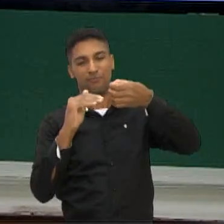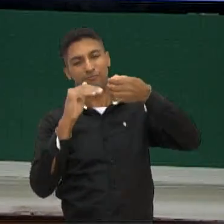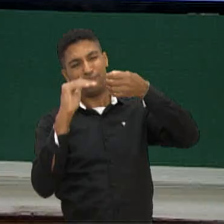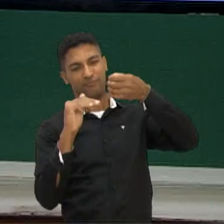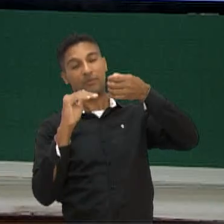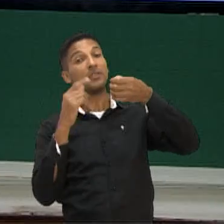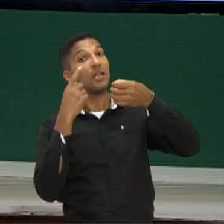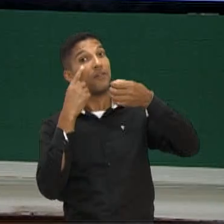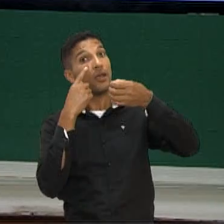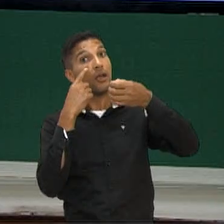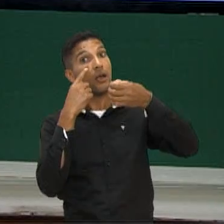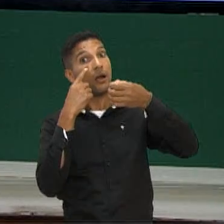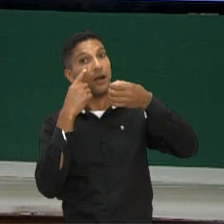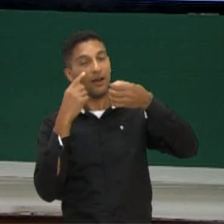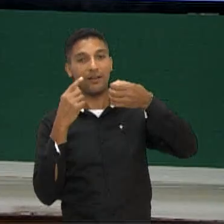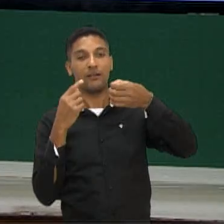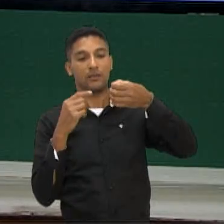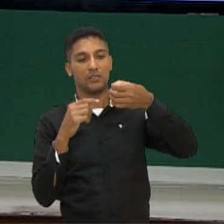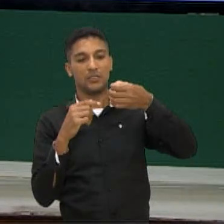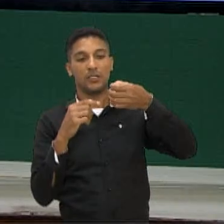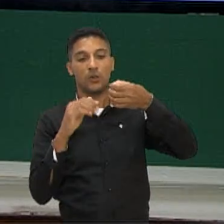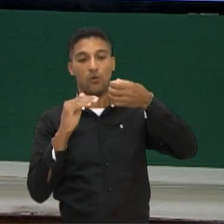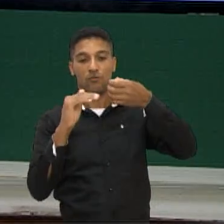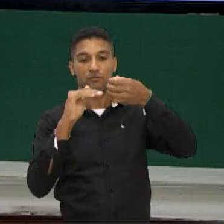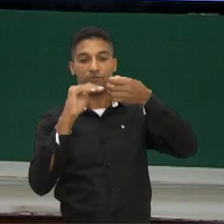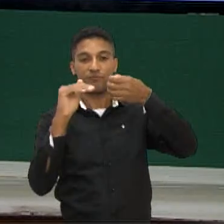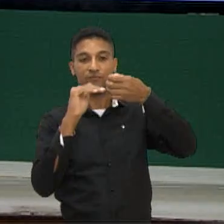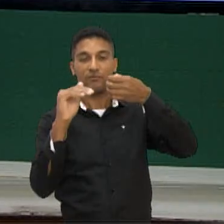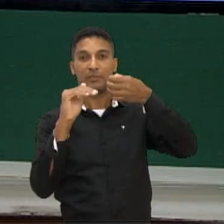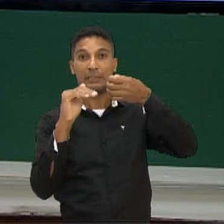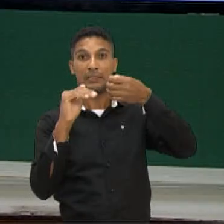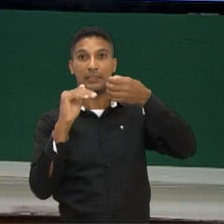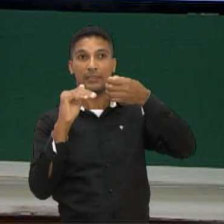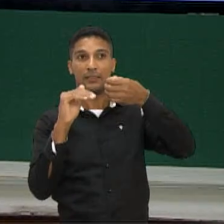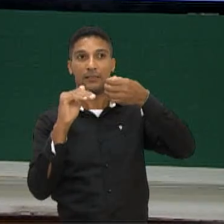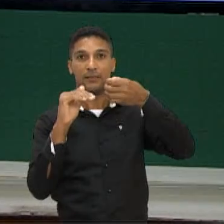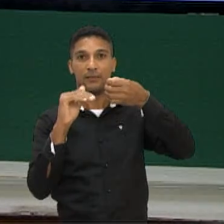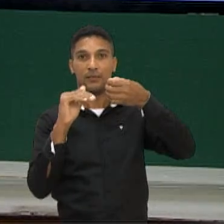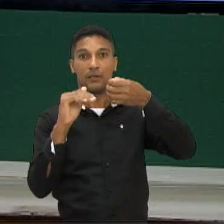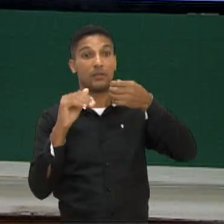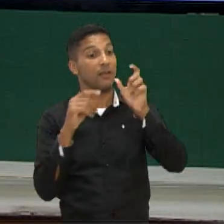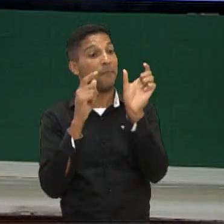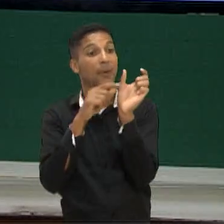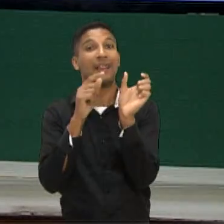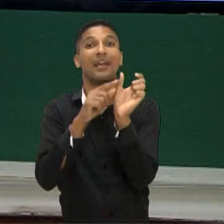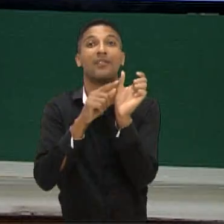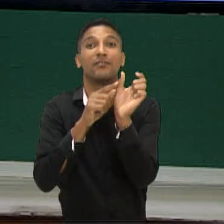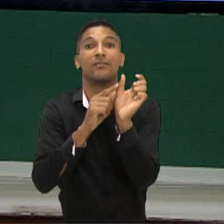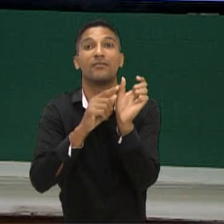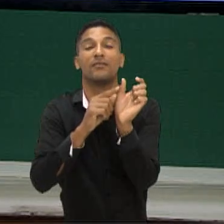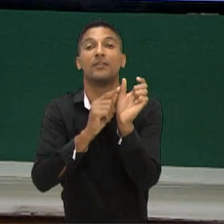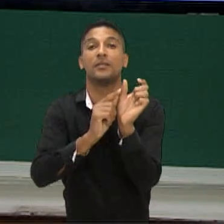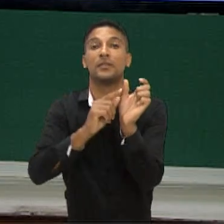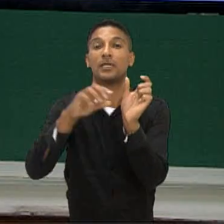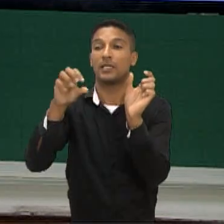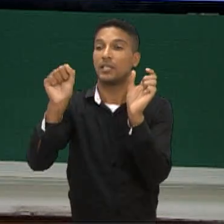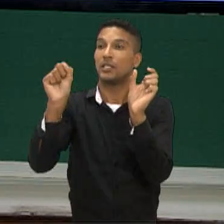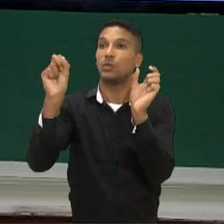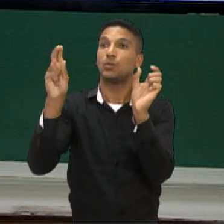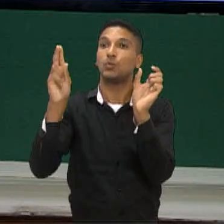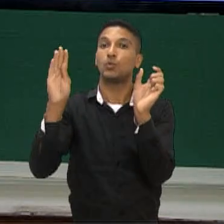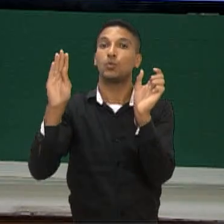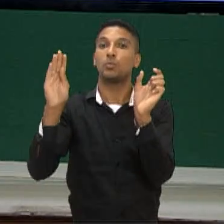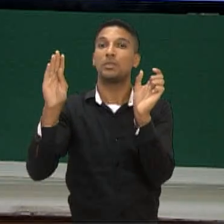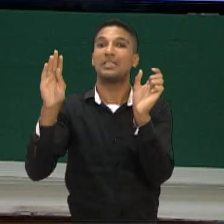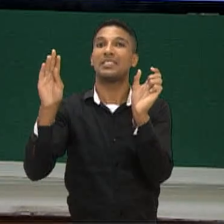da palavra, né? Está bem próximo. Se a gente entender o que aquela palavra significa, é fácil da gente ter a resposta. Então, se eu estou frisando